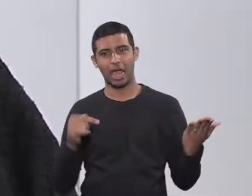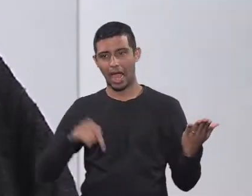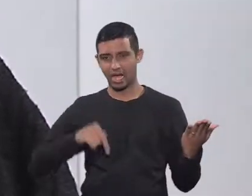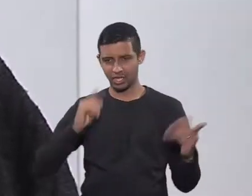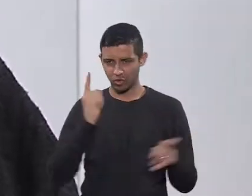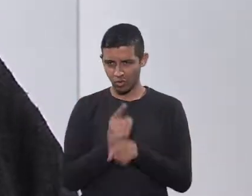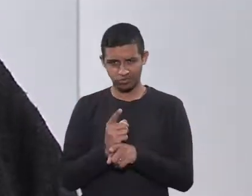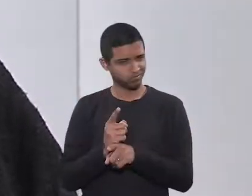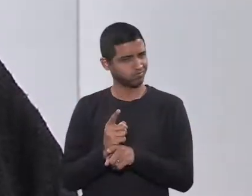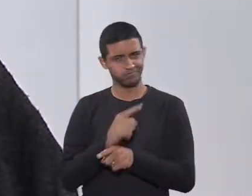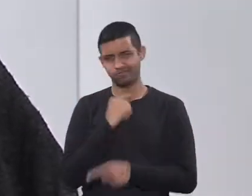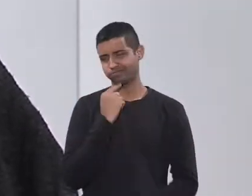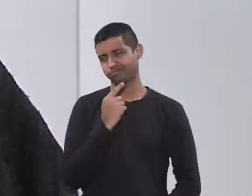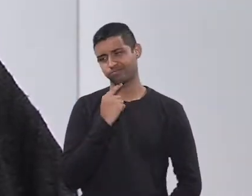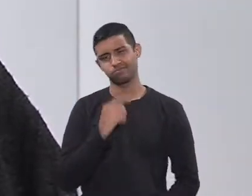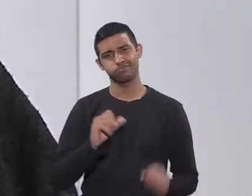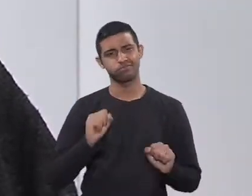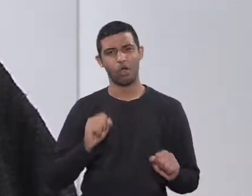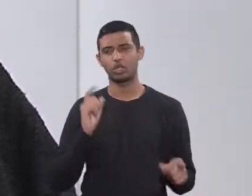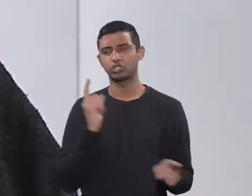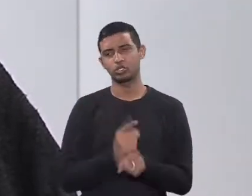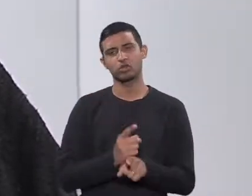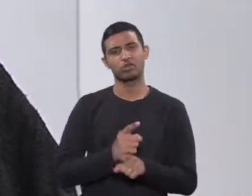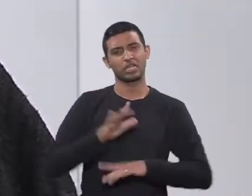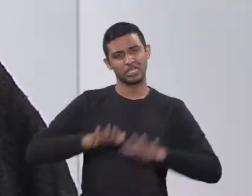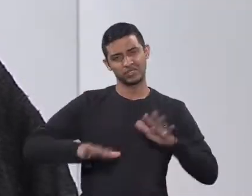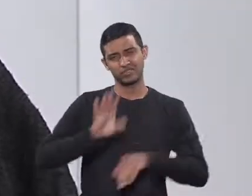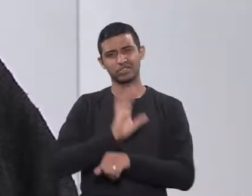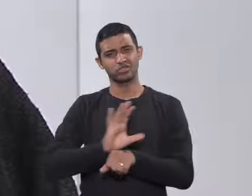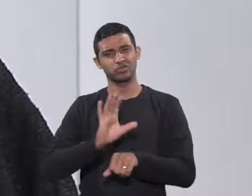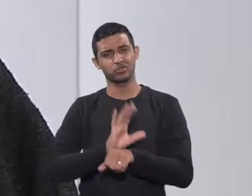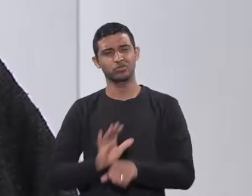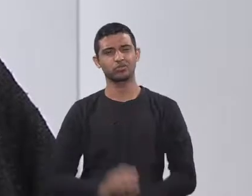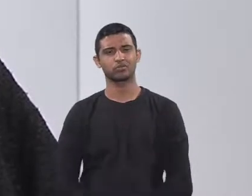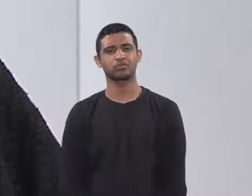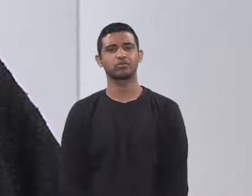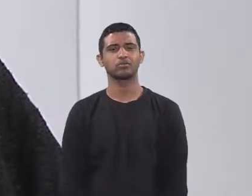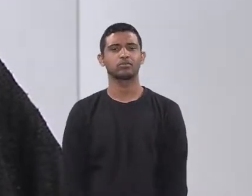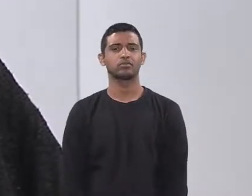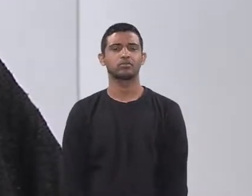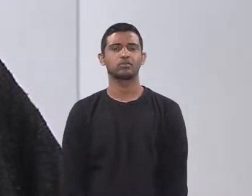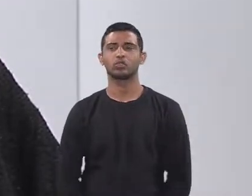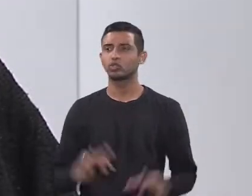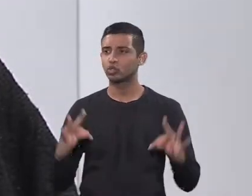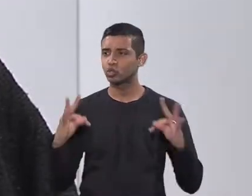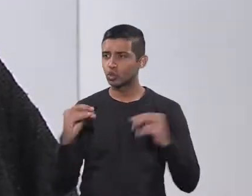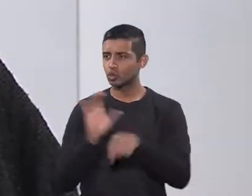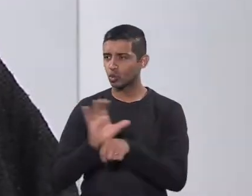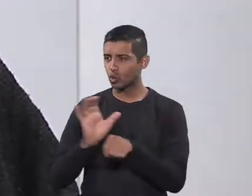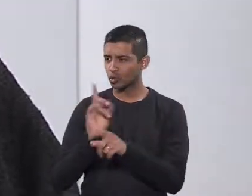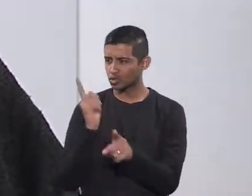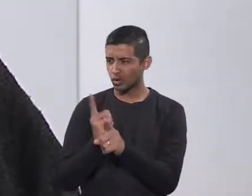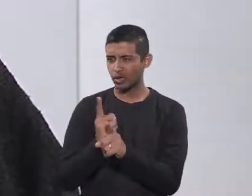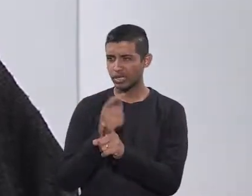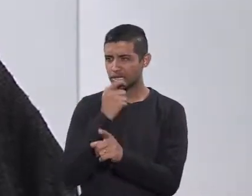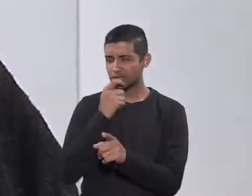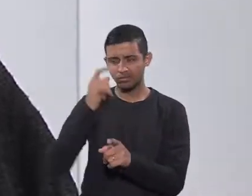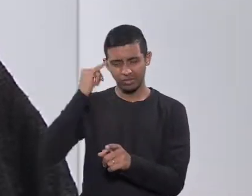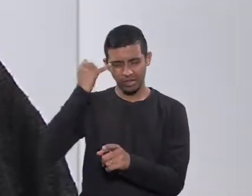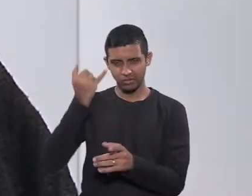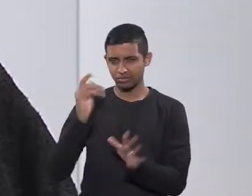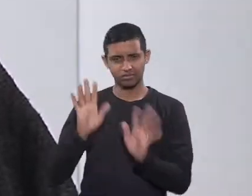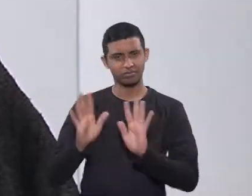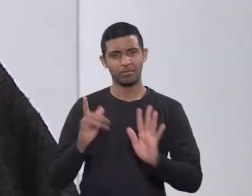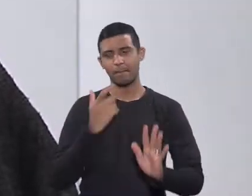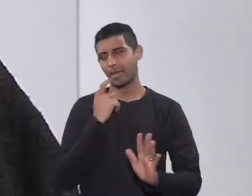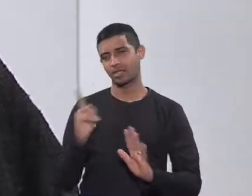não encontra. Talvez encontre em alguns cursos. A gente não encontra em todos. Ele, por exemplo, no que ele faz próximo